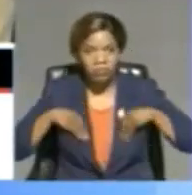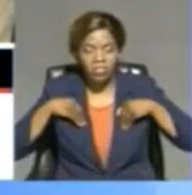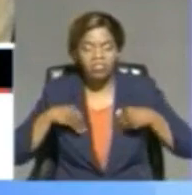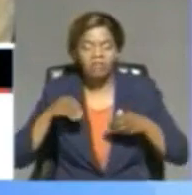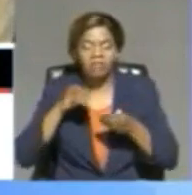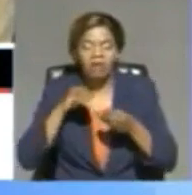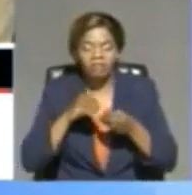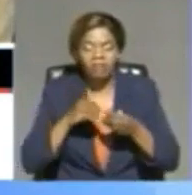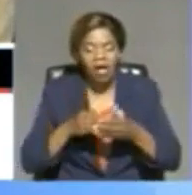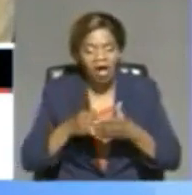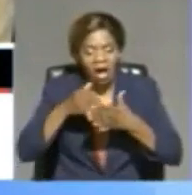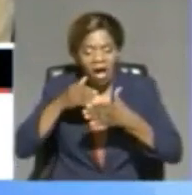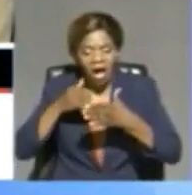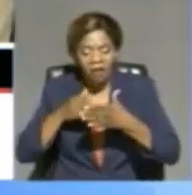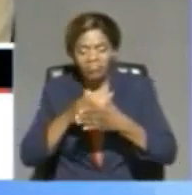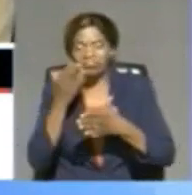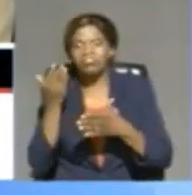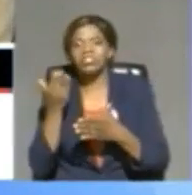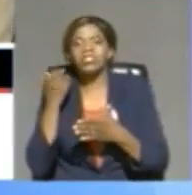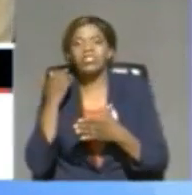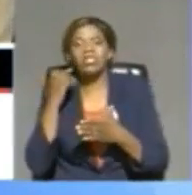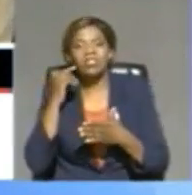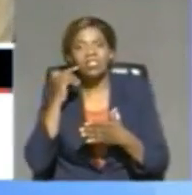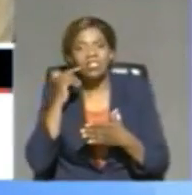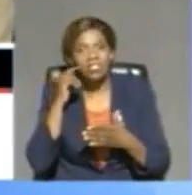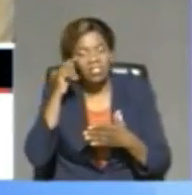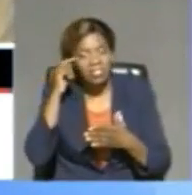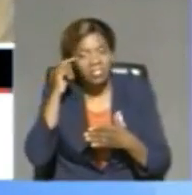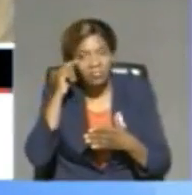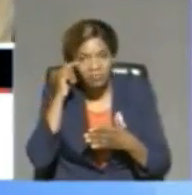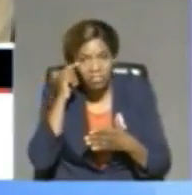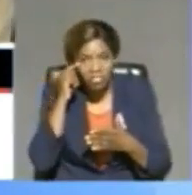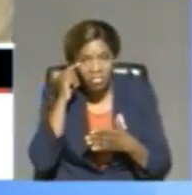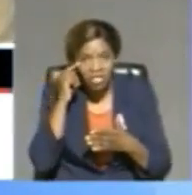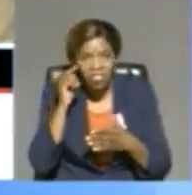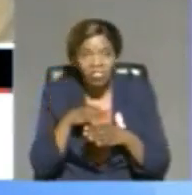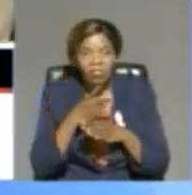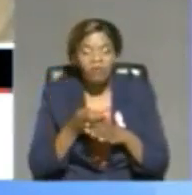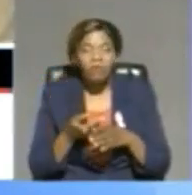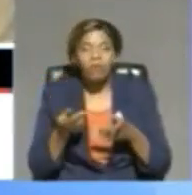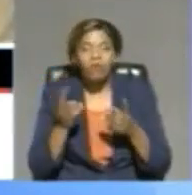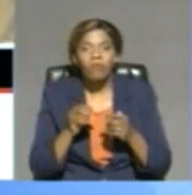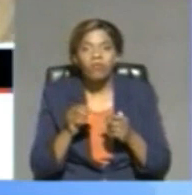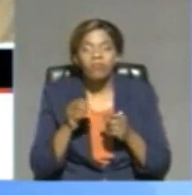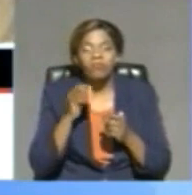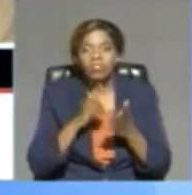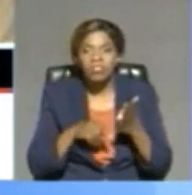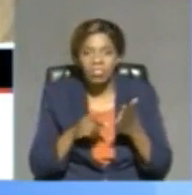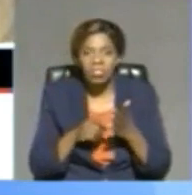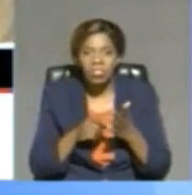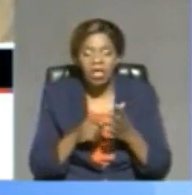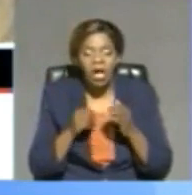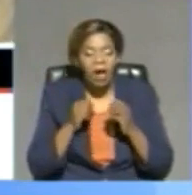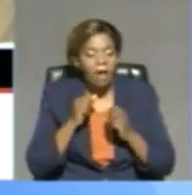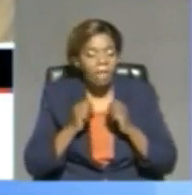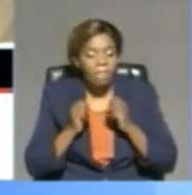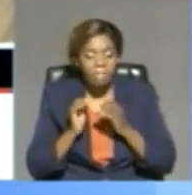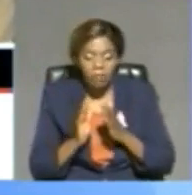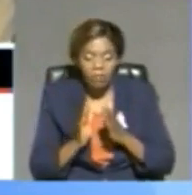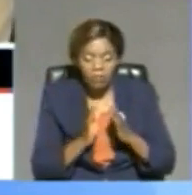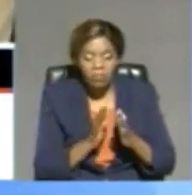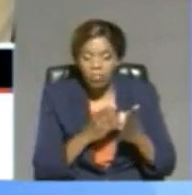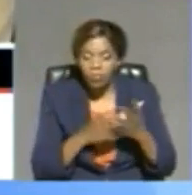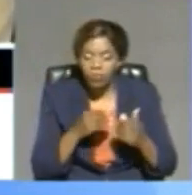a propaganda eleitoral na televisão, rádio e toda ela que pode ser feita do ponto de vista